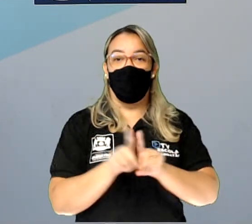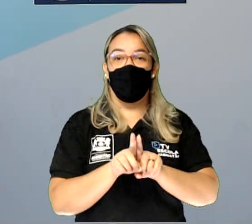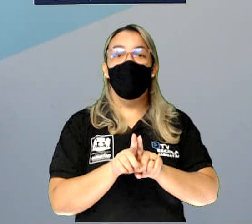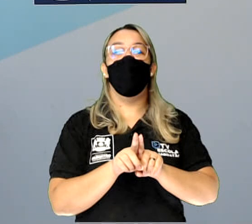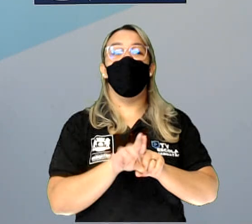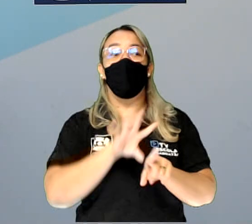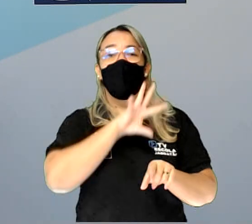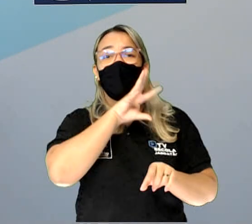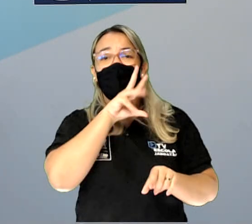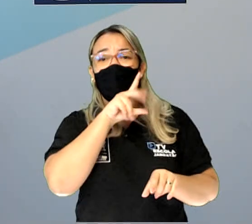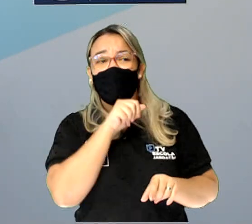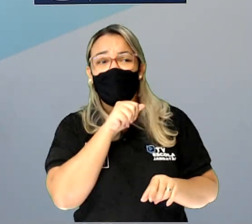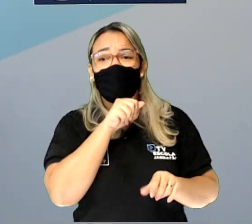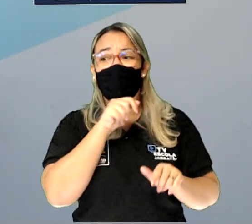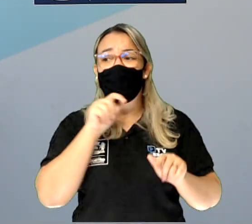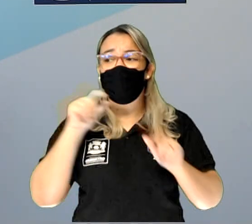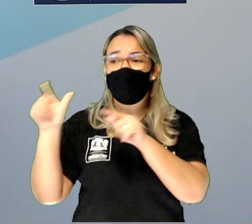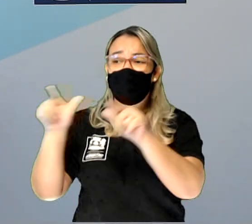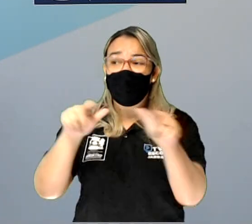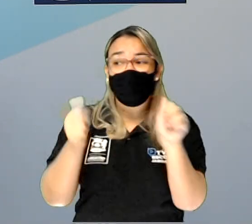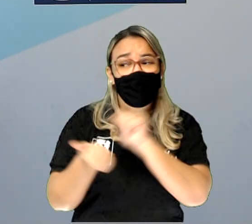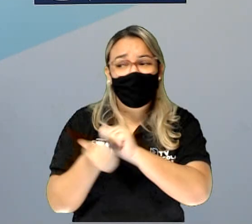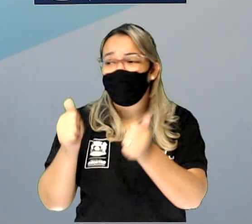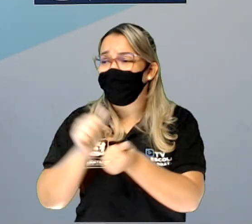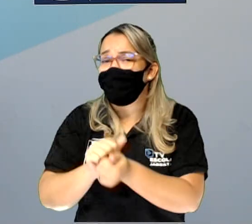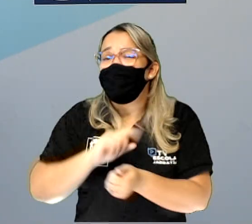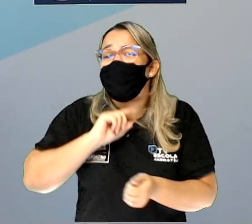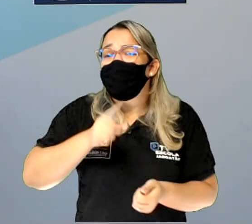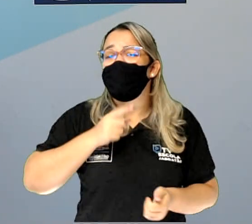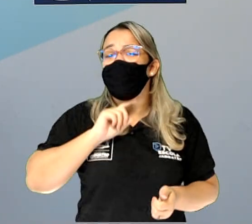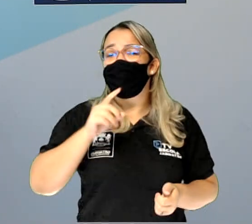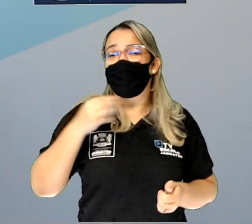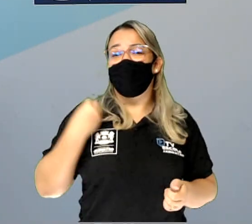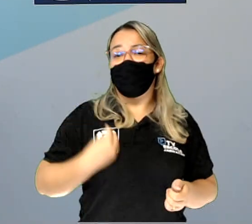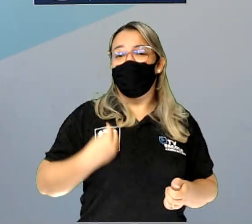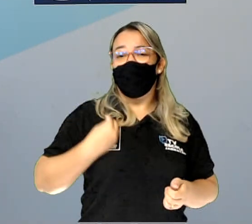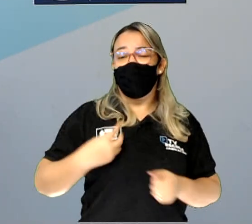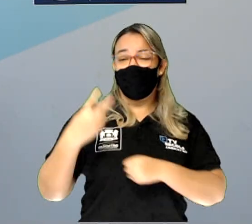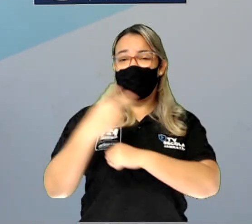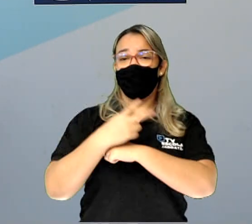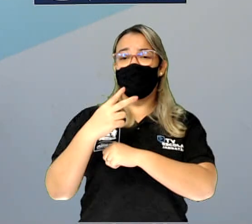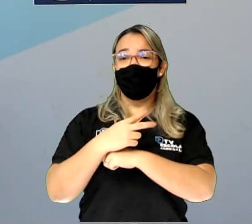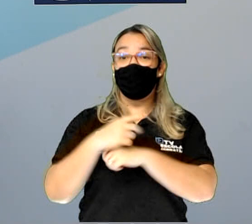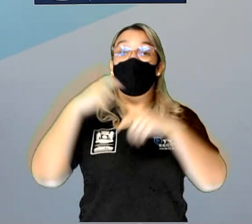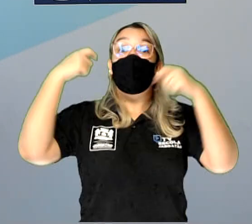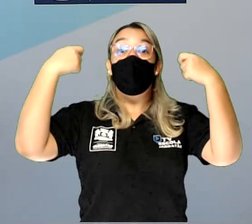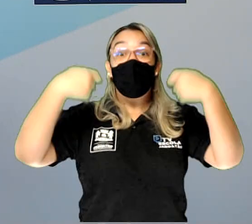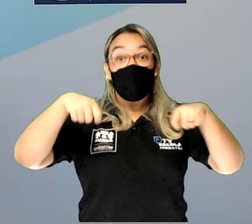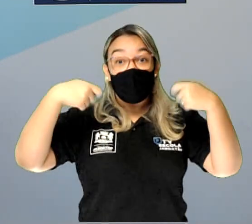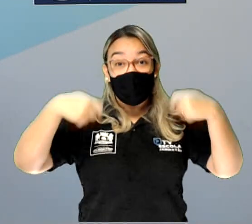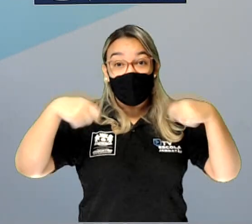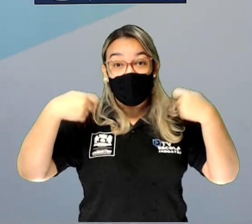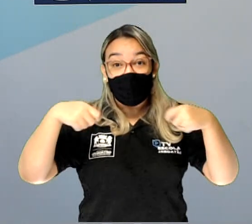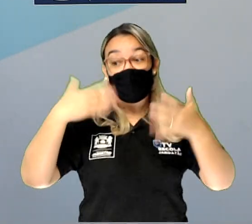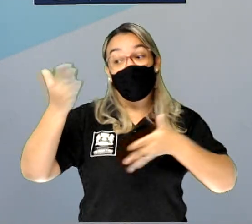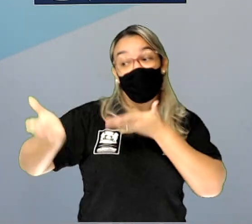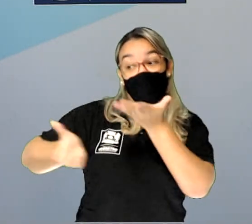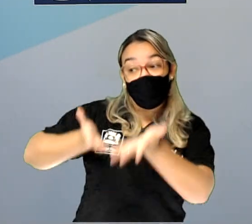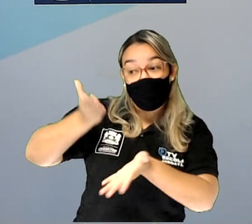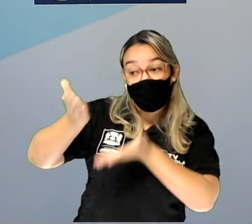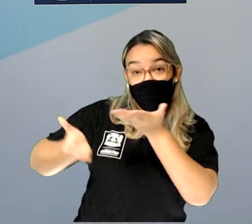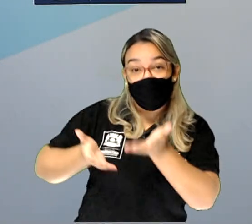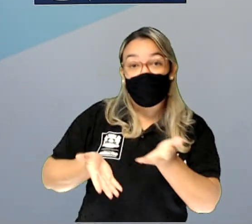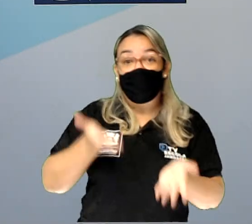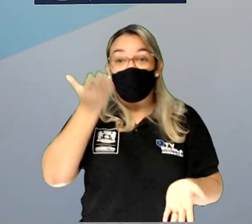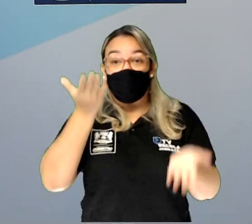eles não são adaptáveis para a sua sobrevivência. Então, nós precisamos viver de forma